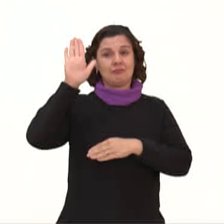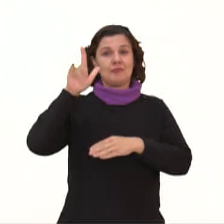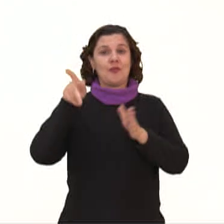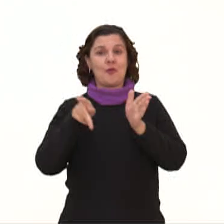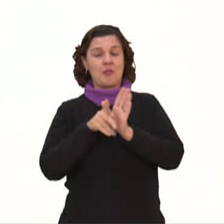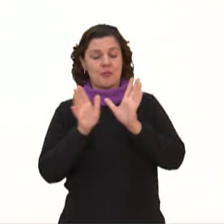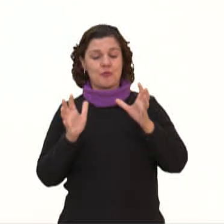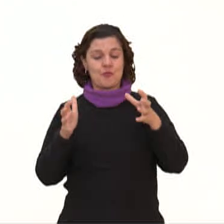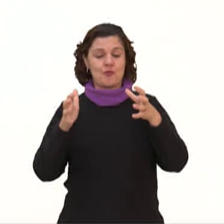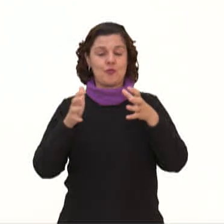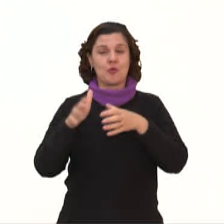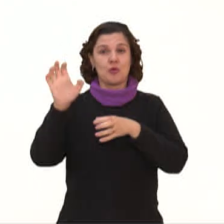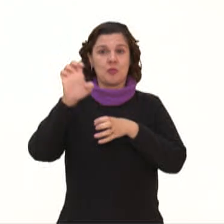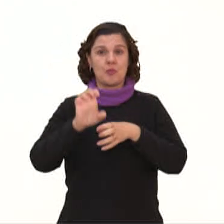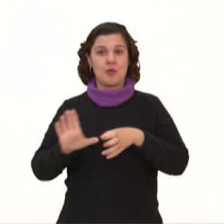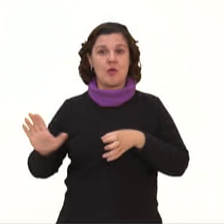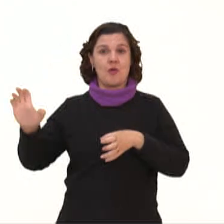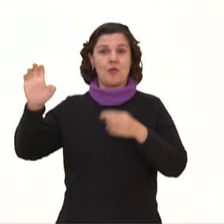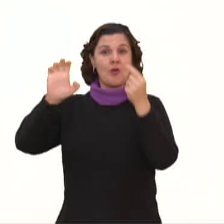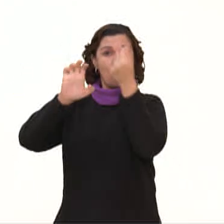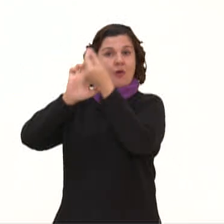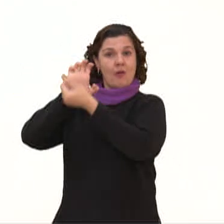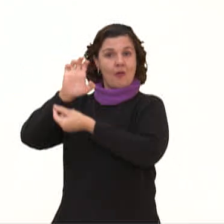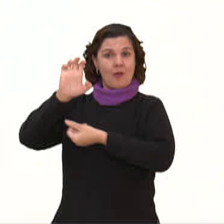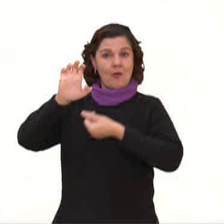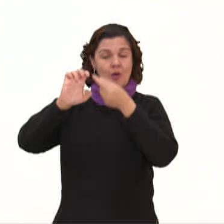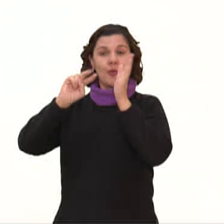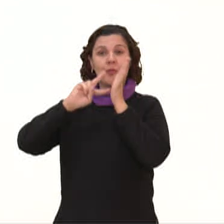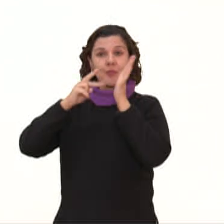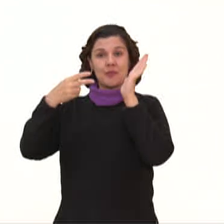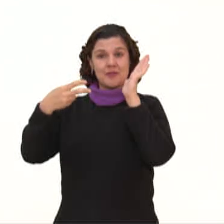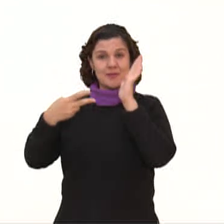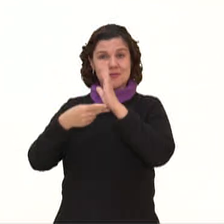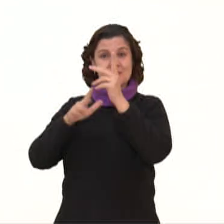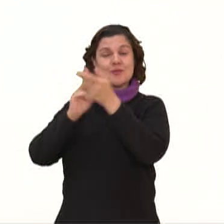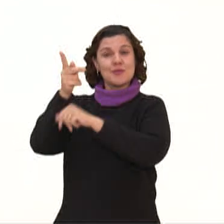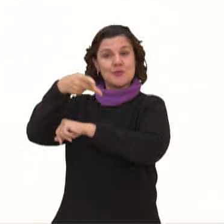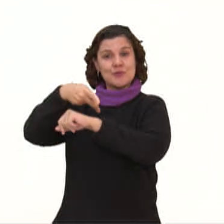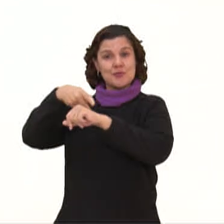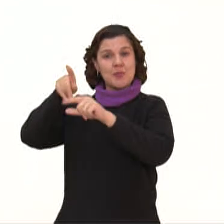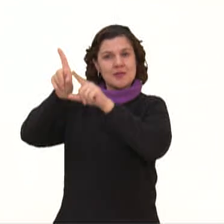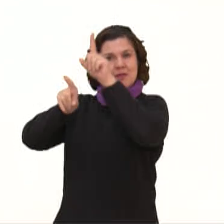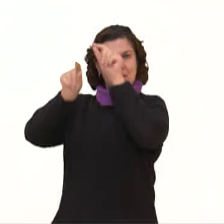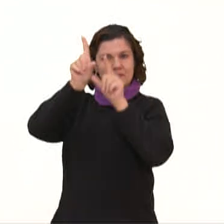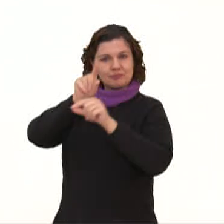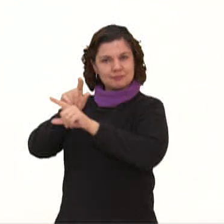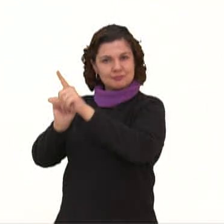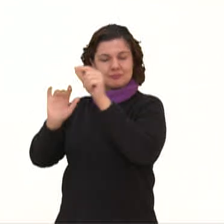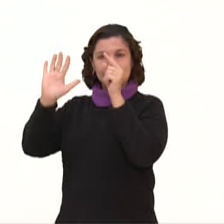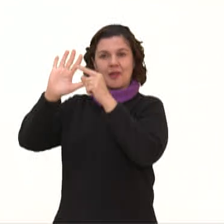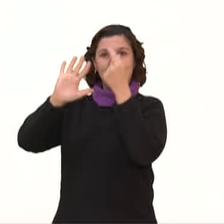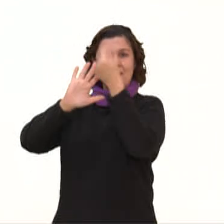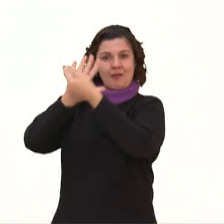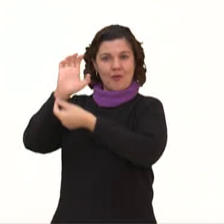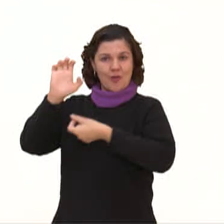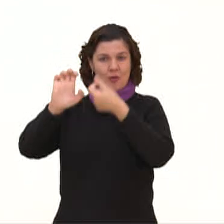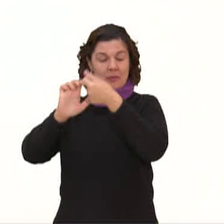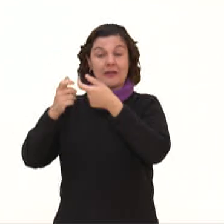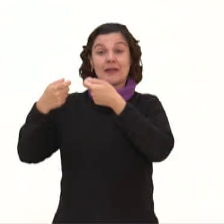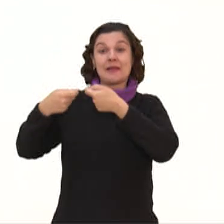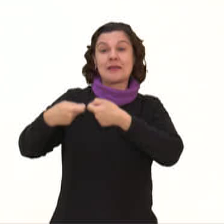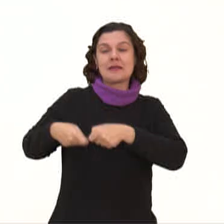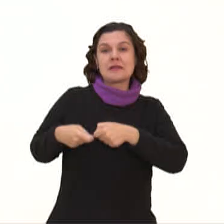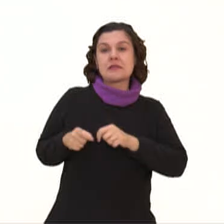membro da União Europeia, você acabou de ver aquelas estrelas que significam os países que pertencem à União Europeia.